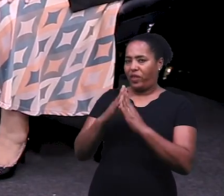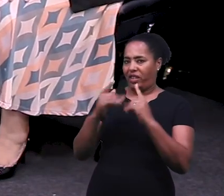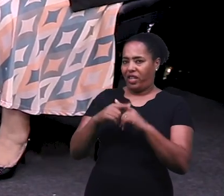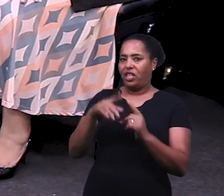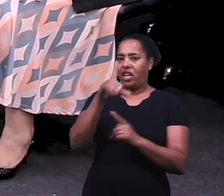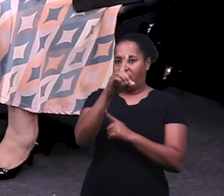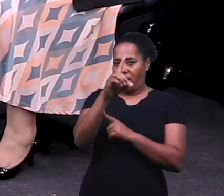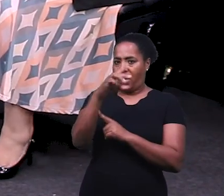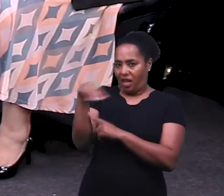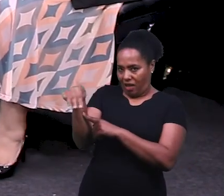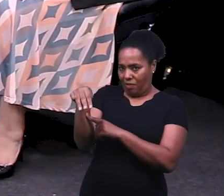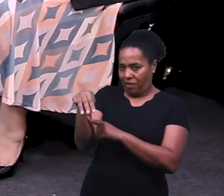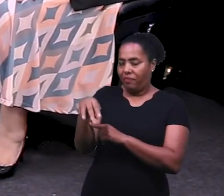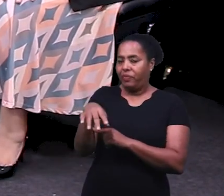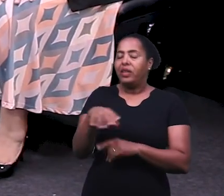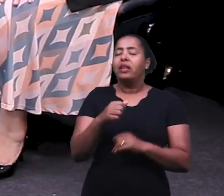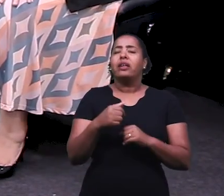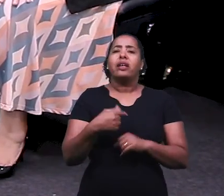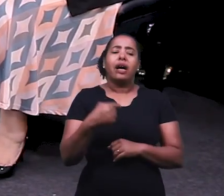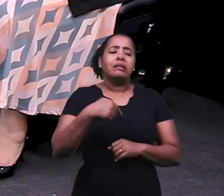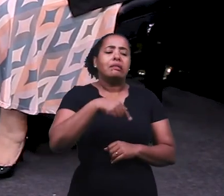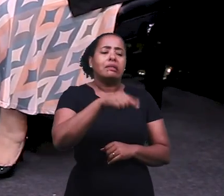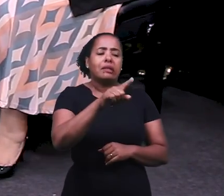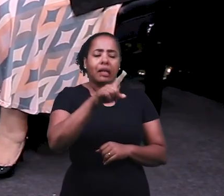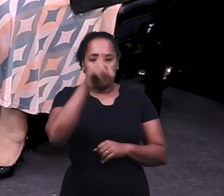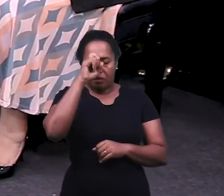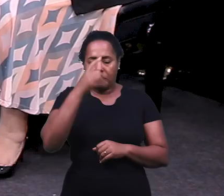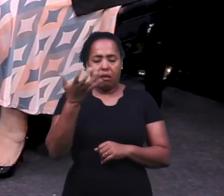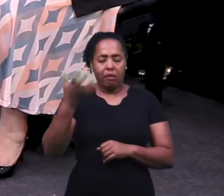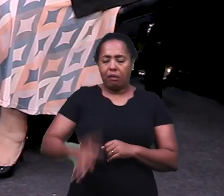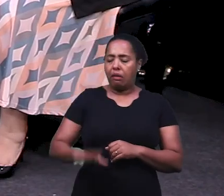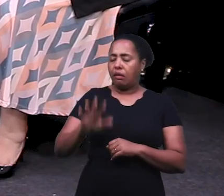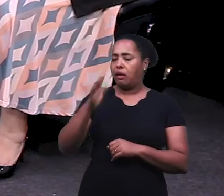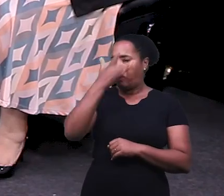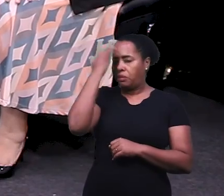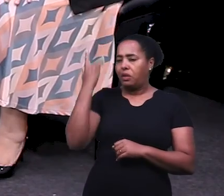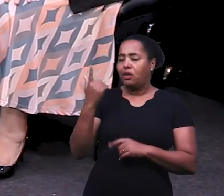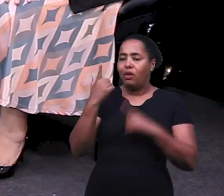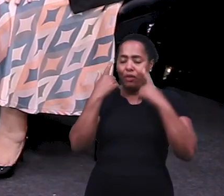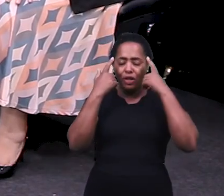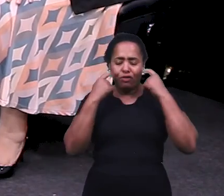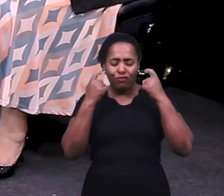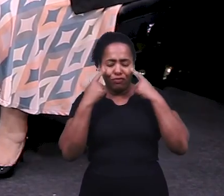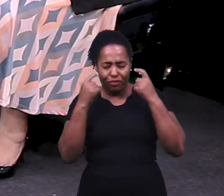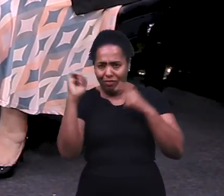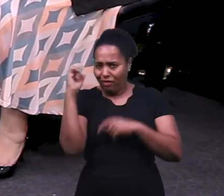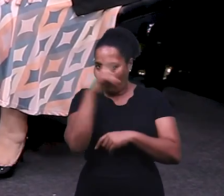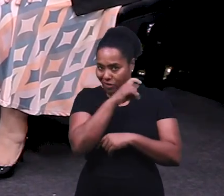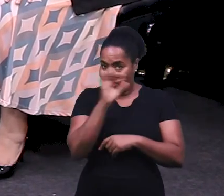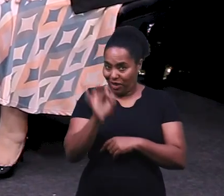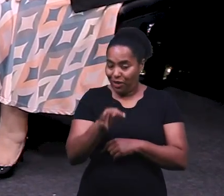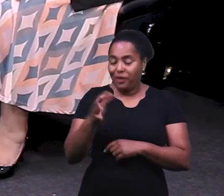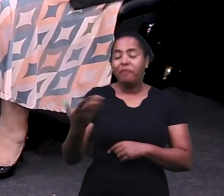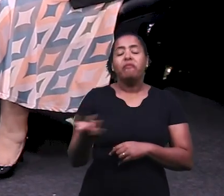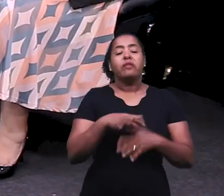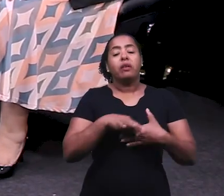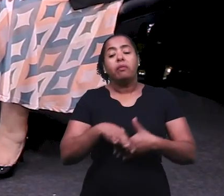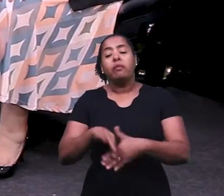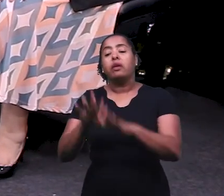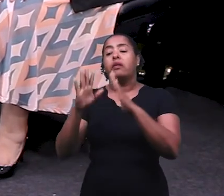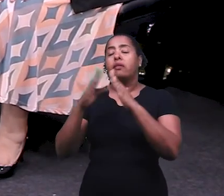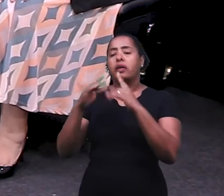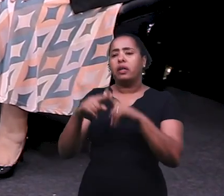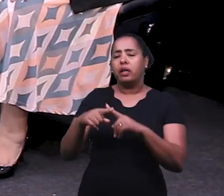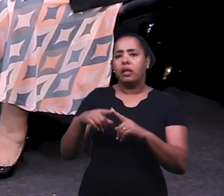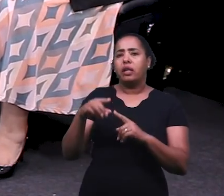eu lembro que eu fui na igreja em Domingos Martins, meu marido me levou, que quando você sai do hospital assim, você não quer ver ninguém, você fica chorosa, né? É muito